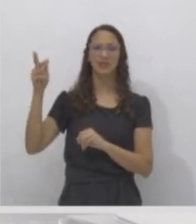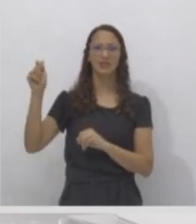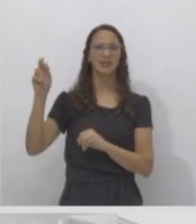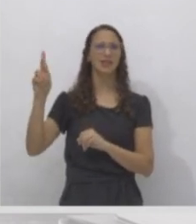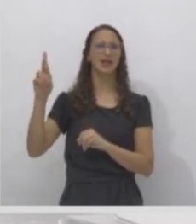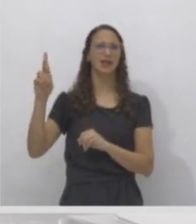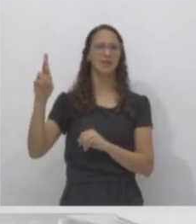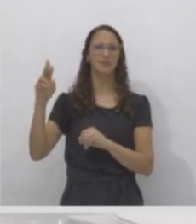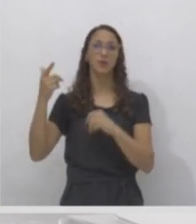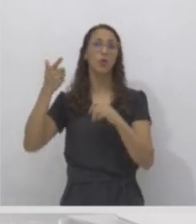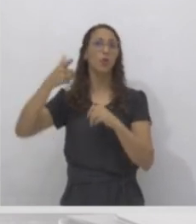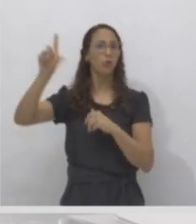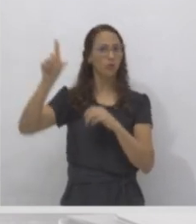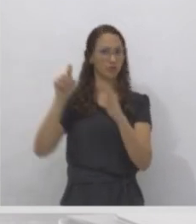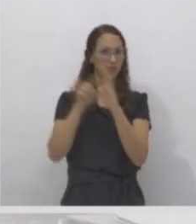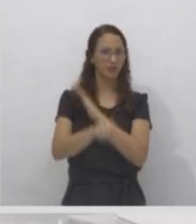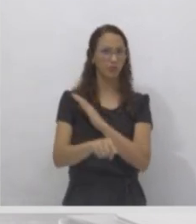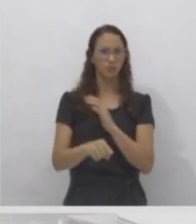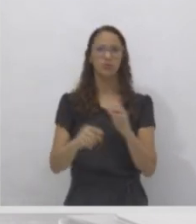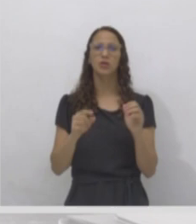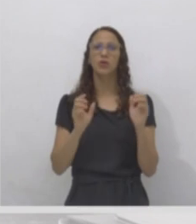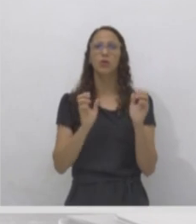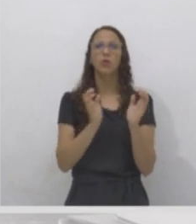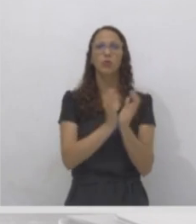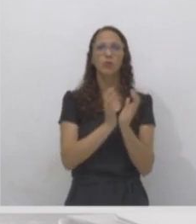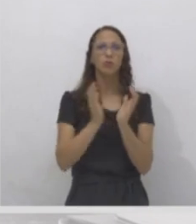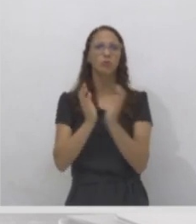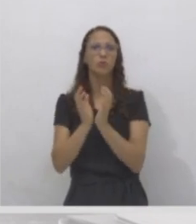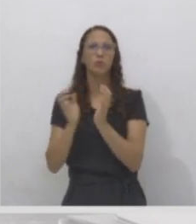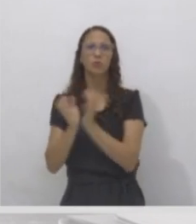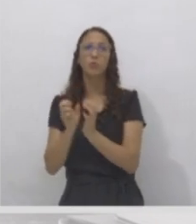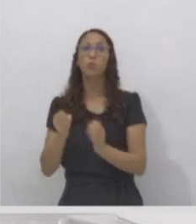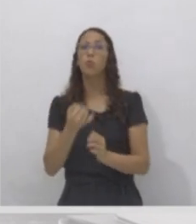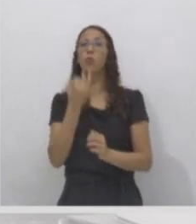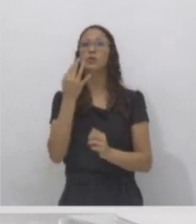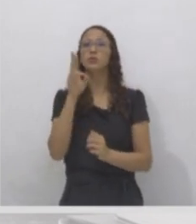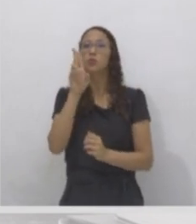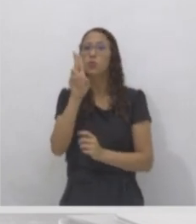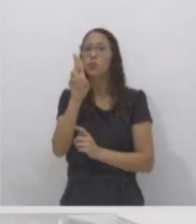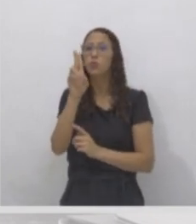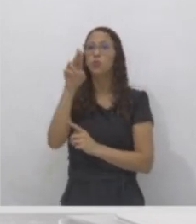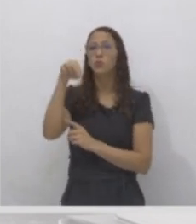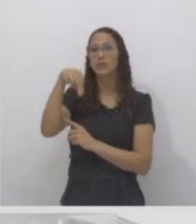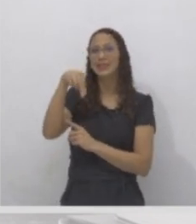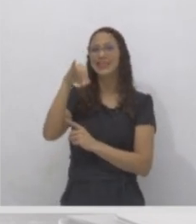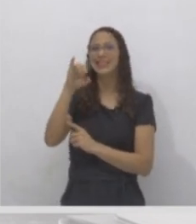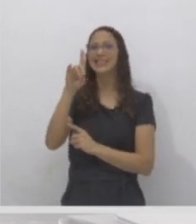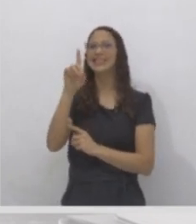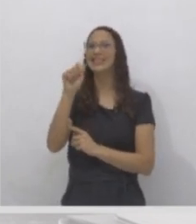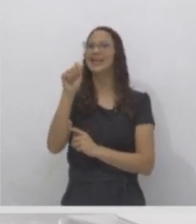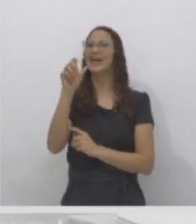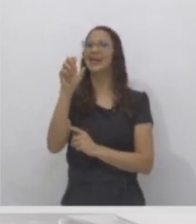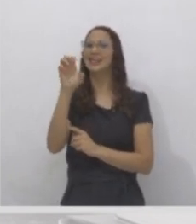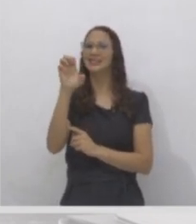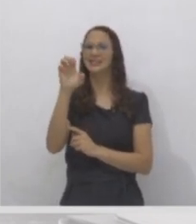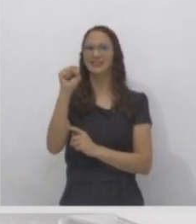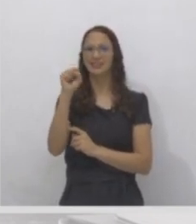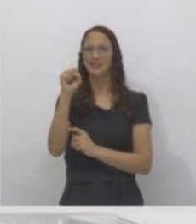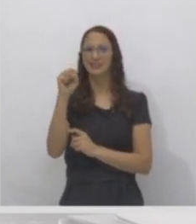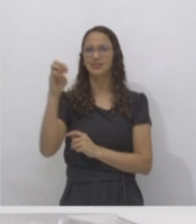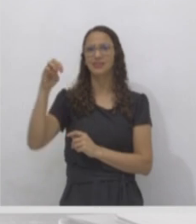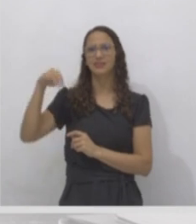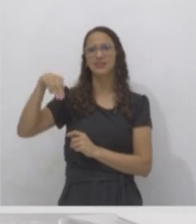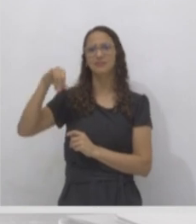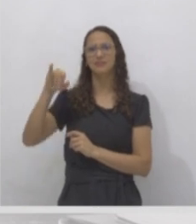milhar aparecem no numeral? Novamente, eu vou marcar lá na unidade de milhar e vai aparecer um outro